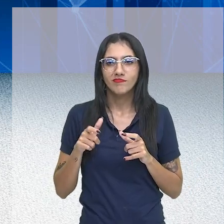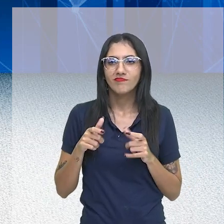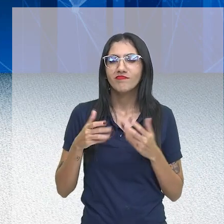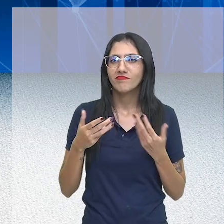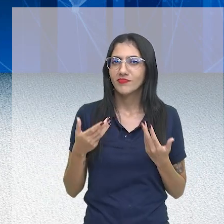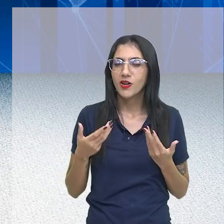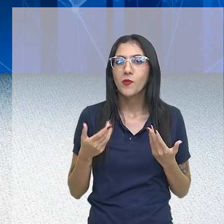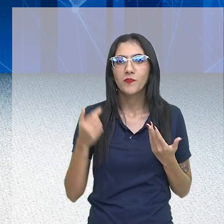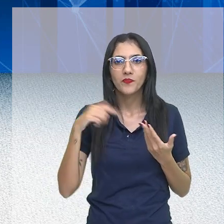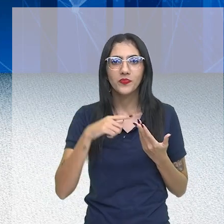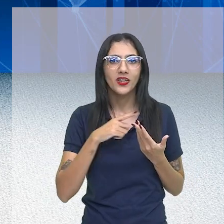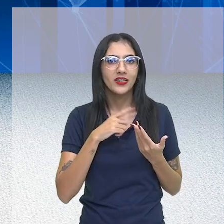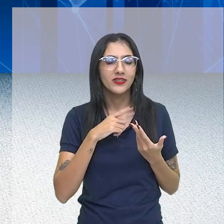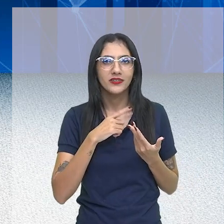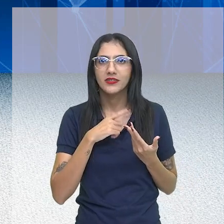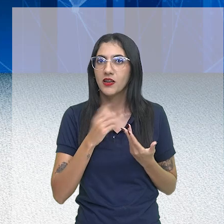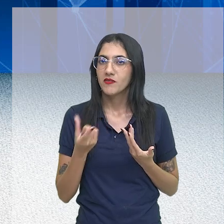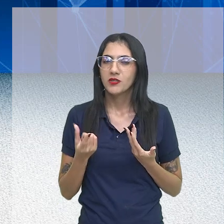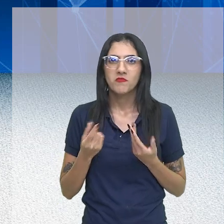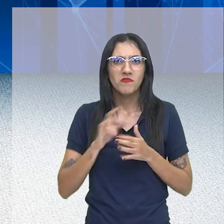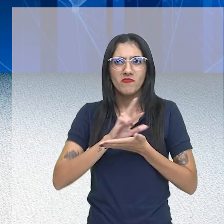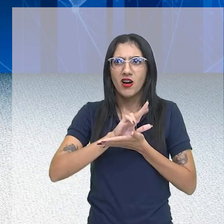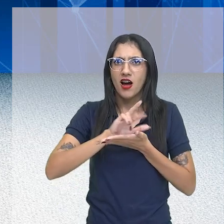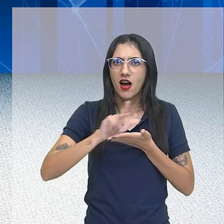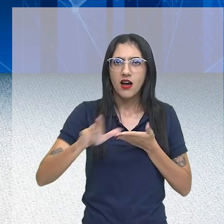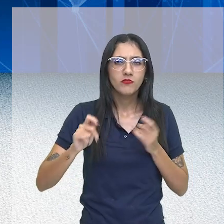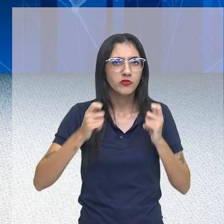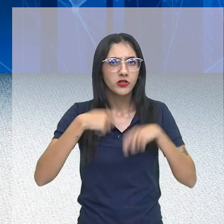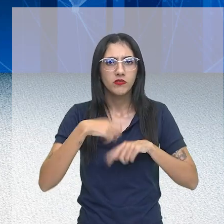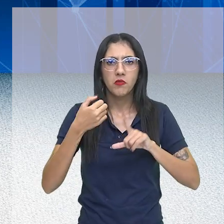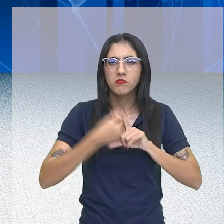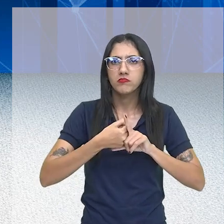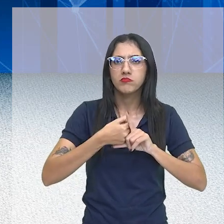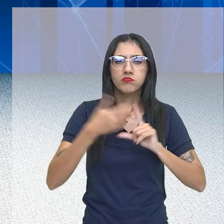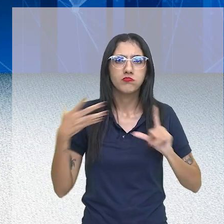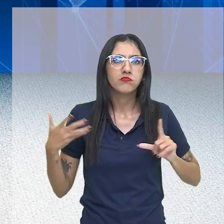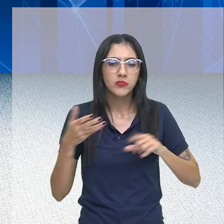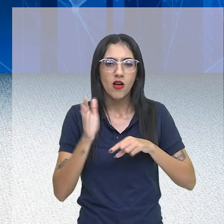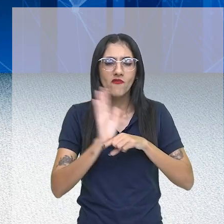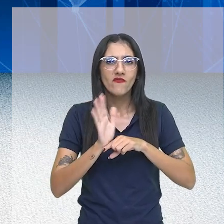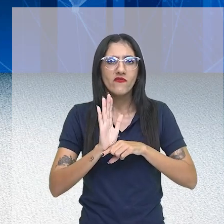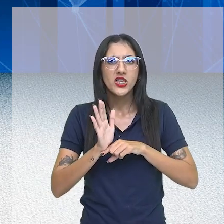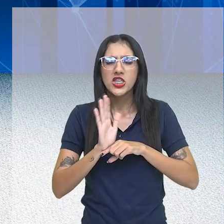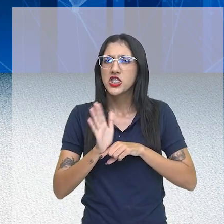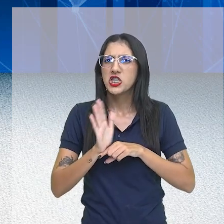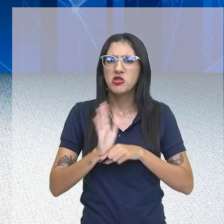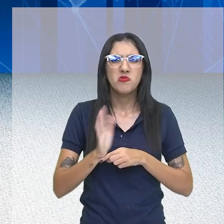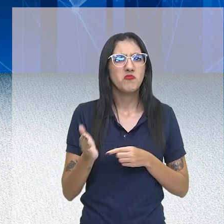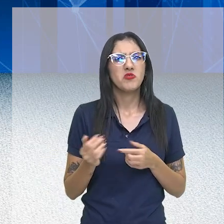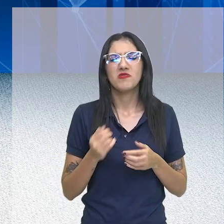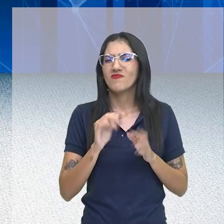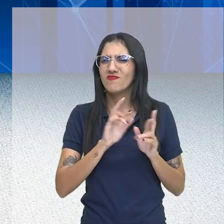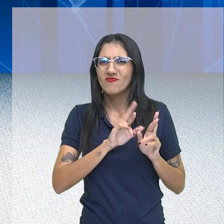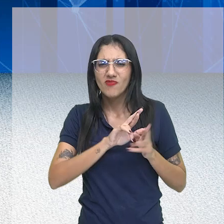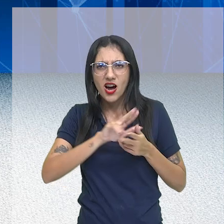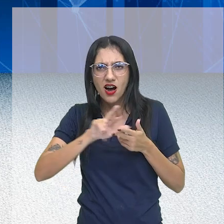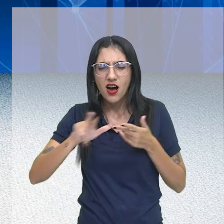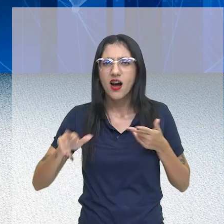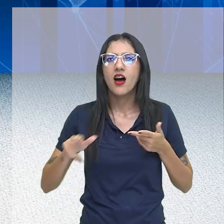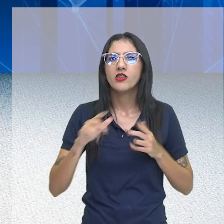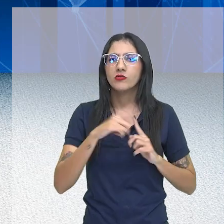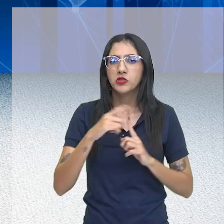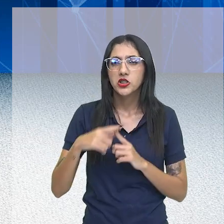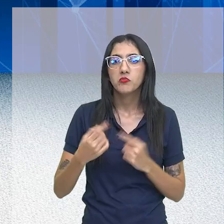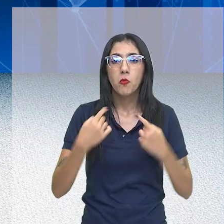que estourou, né, o acesso aí às plataformas de streaming, né, aos filmes, às séries,